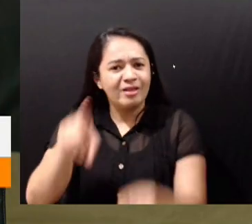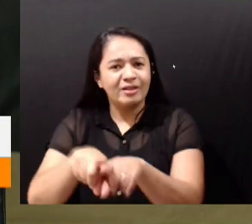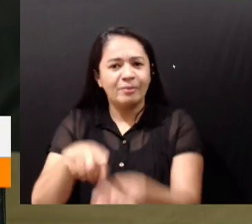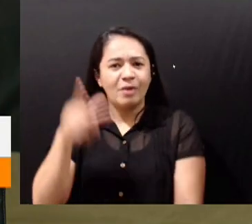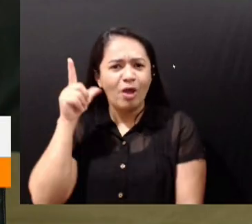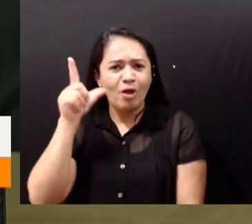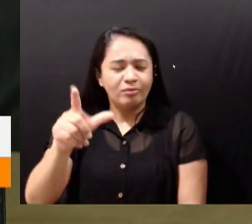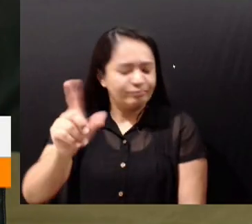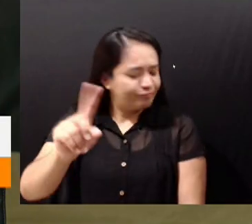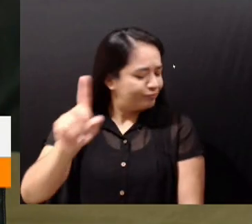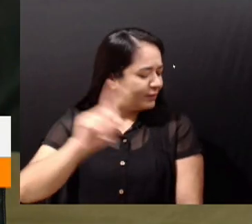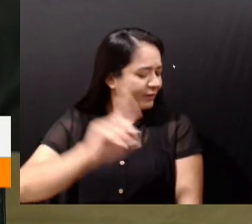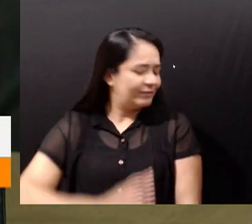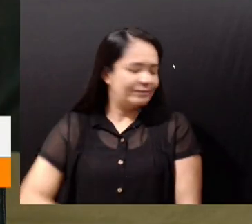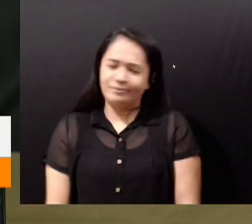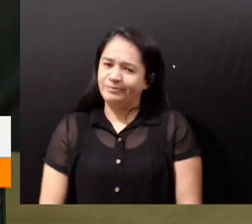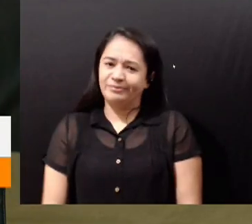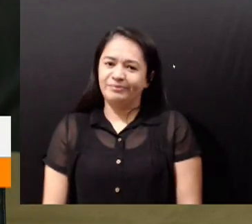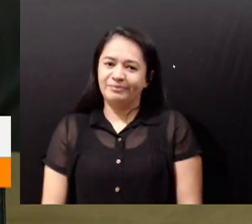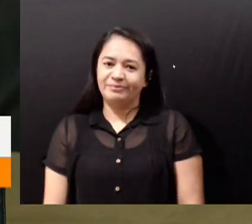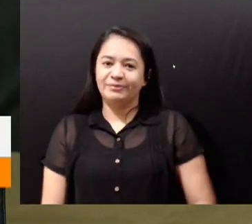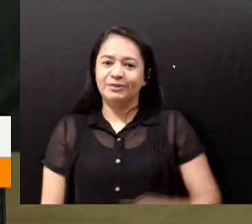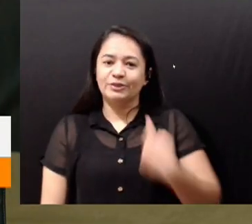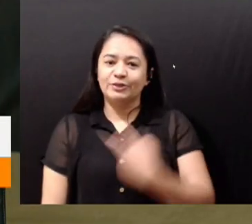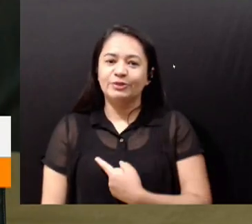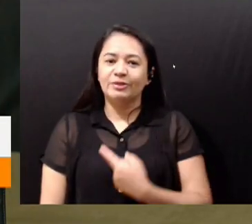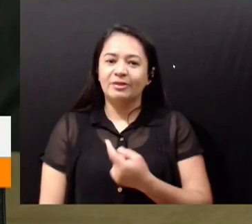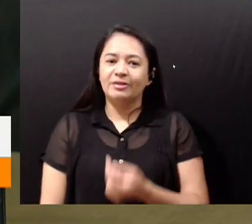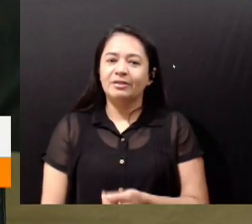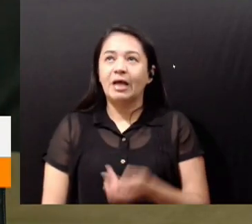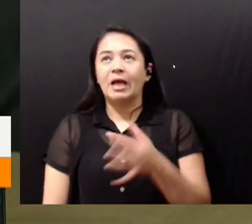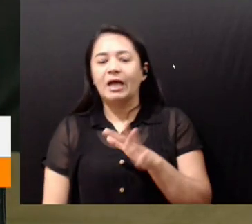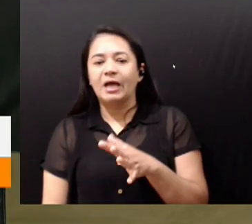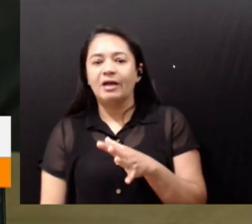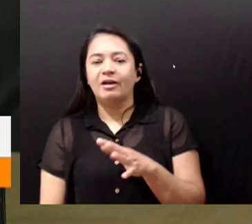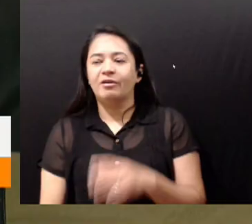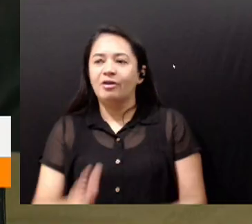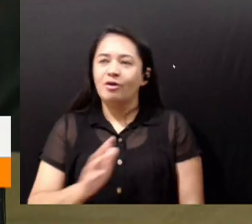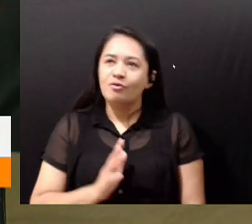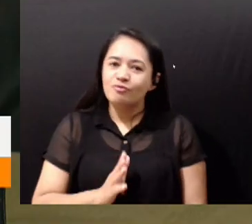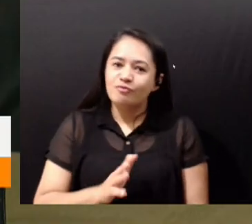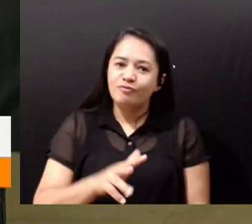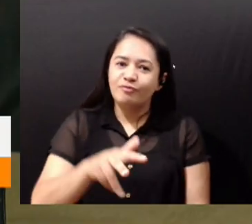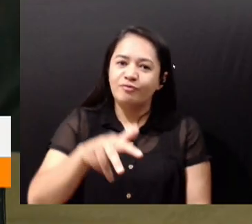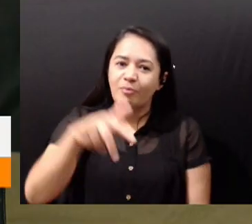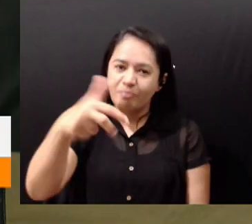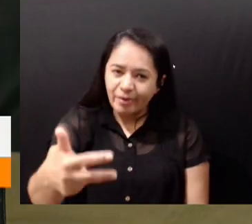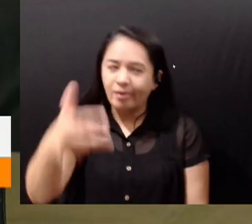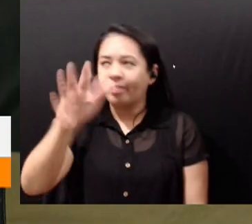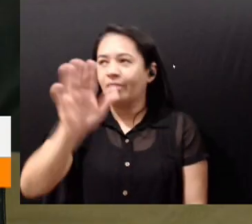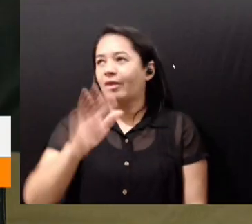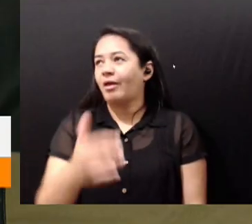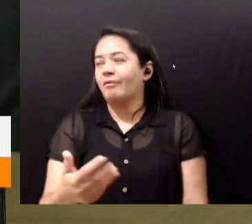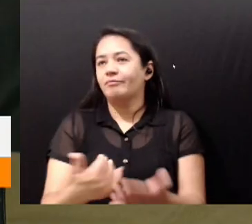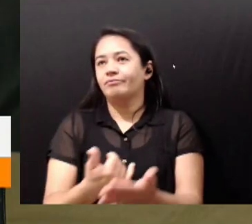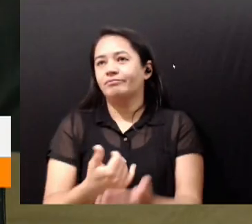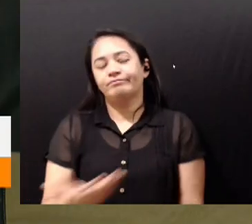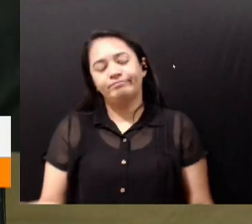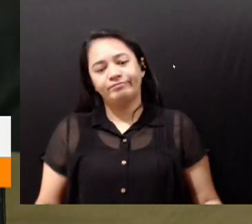que não, né? A gente vai, de repente, puf, cai. Vamos lá, de novo, vai, de repente, vamos lá, a